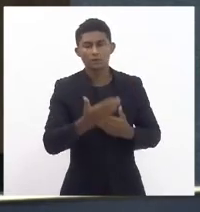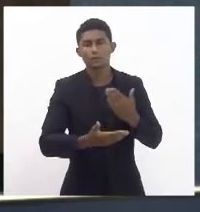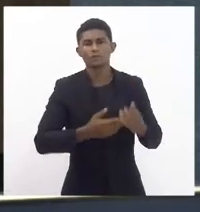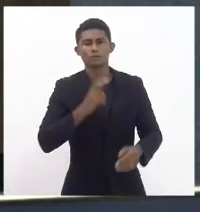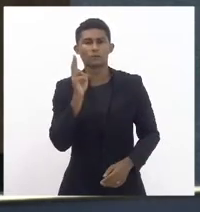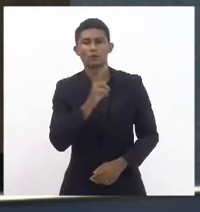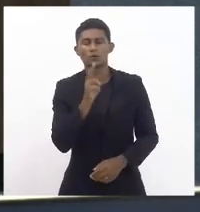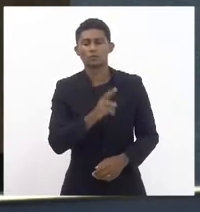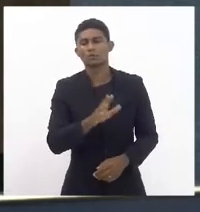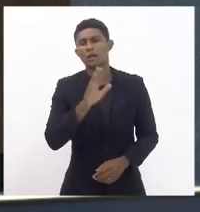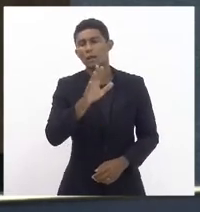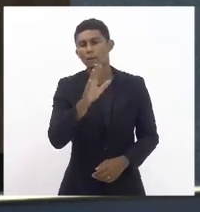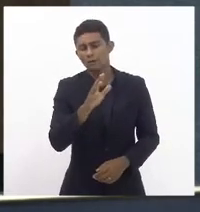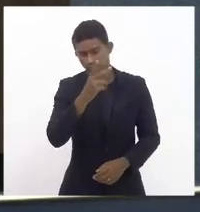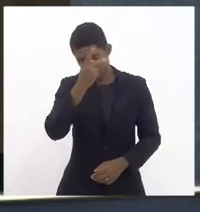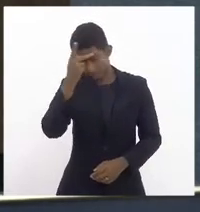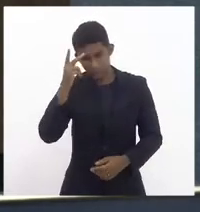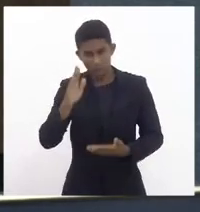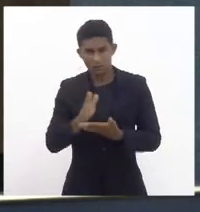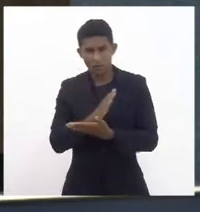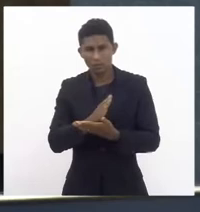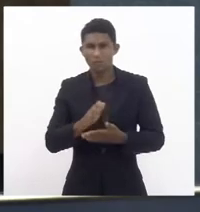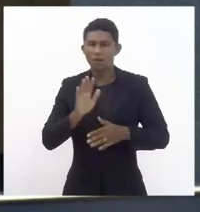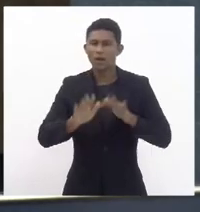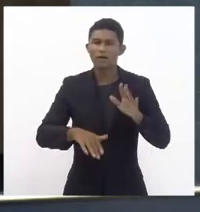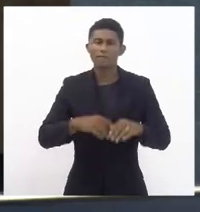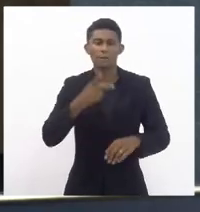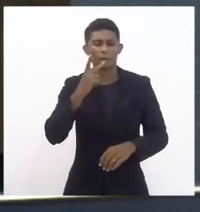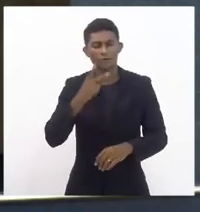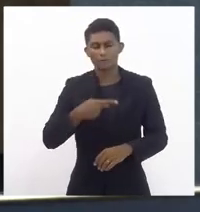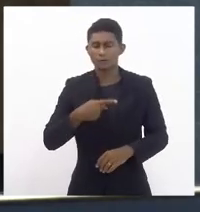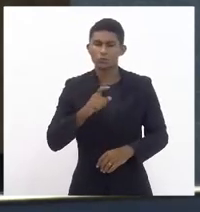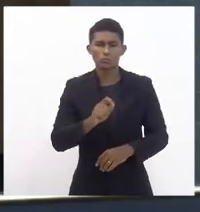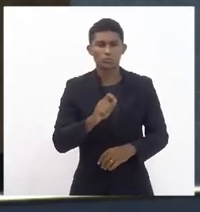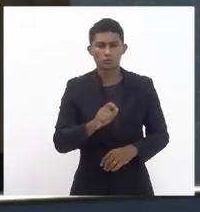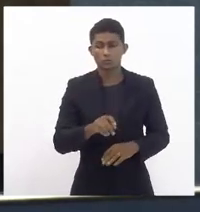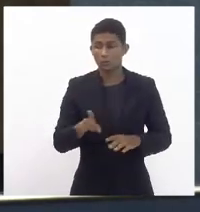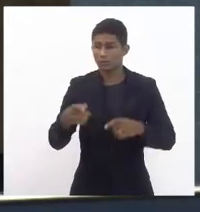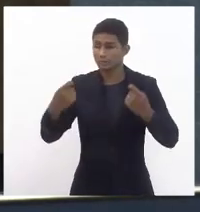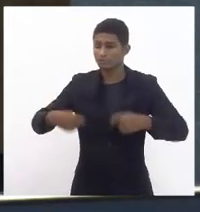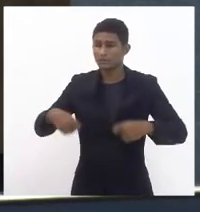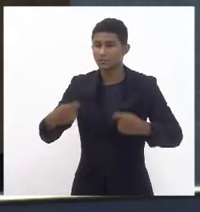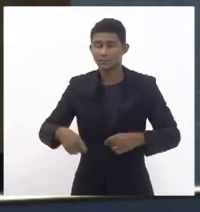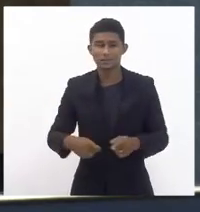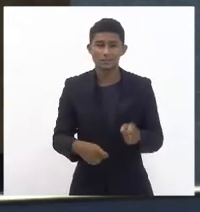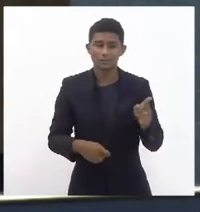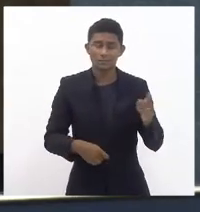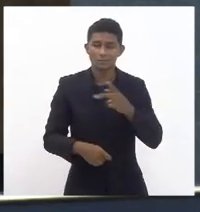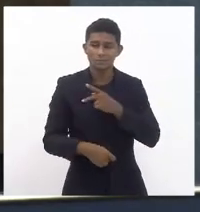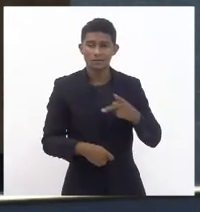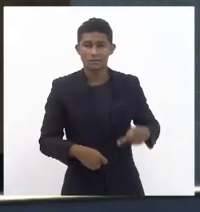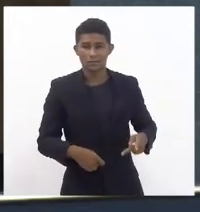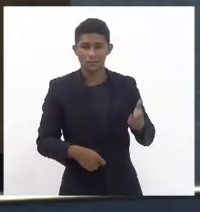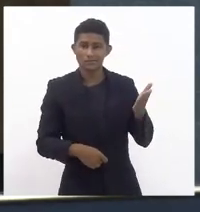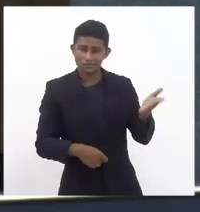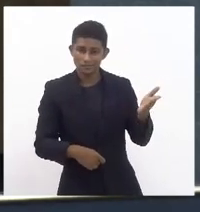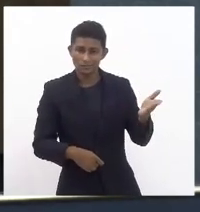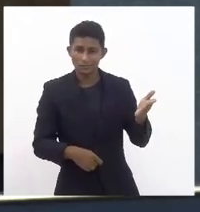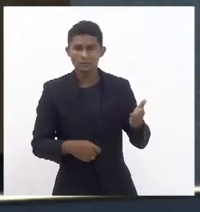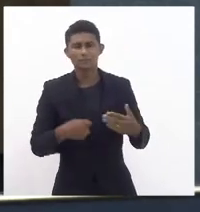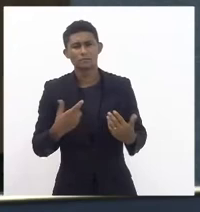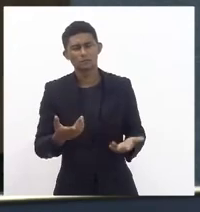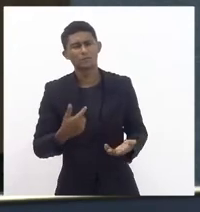mas as pessoas algumas vezes me dizem da Necessidade passar pelo crivo de vossa excelência então